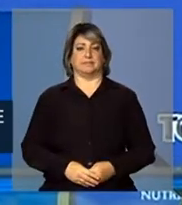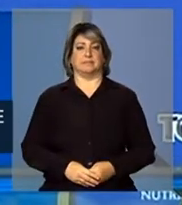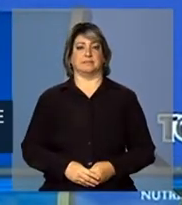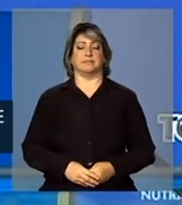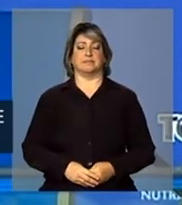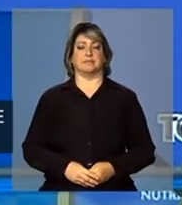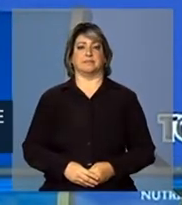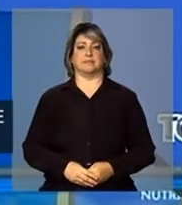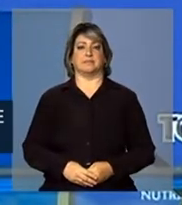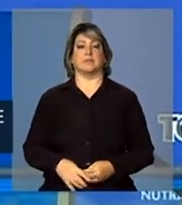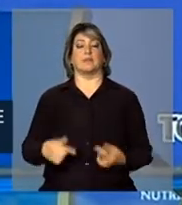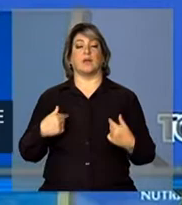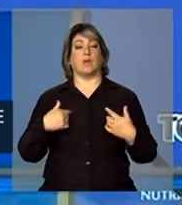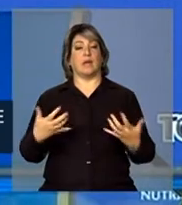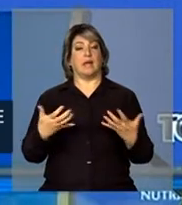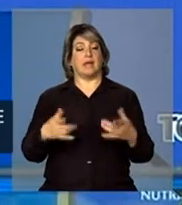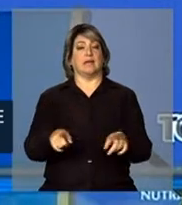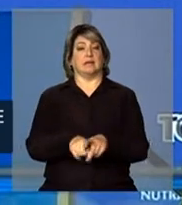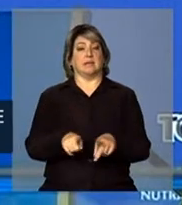Eu queria também